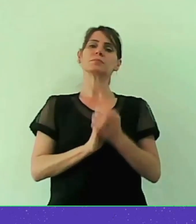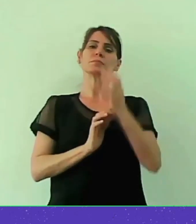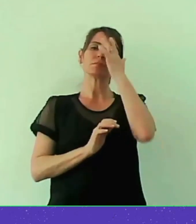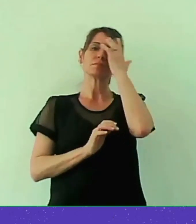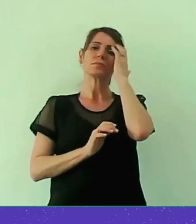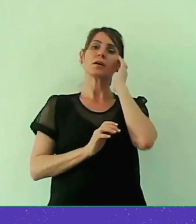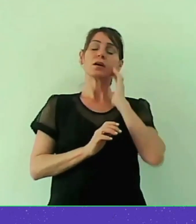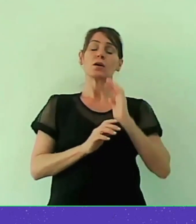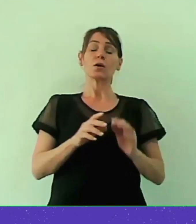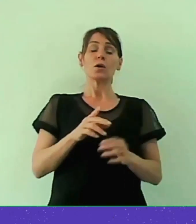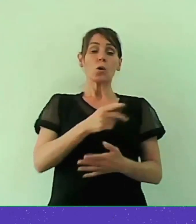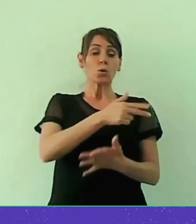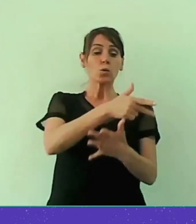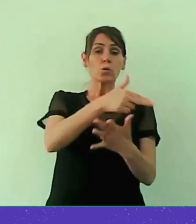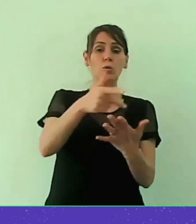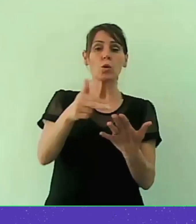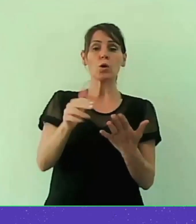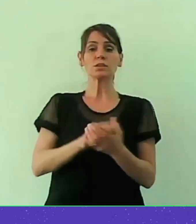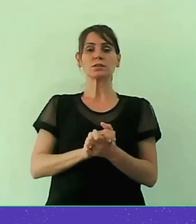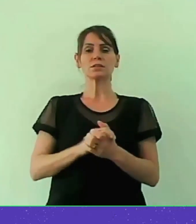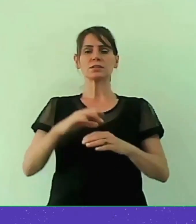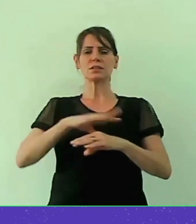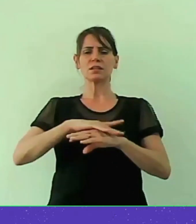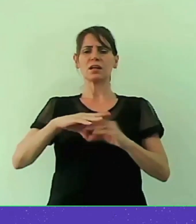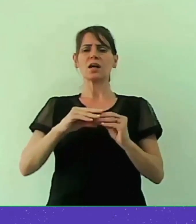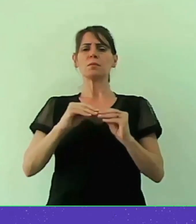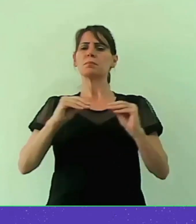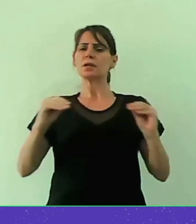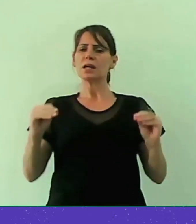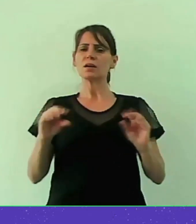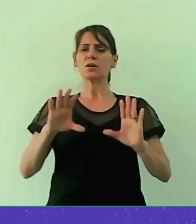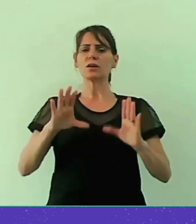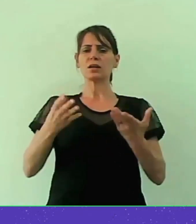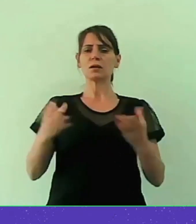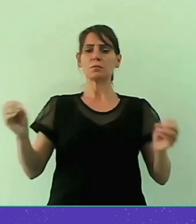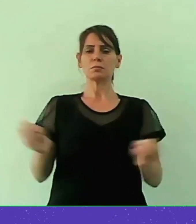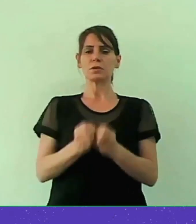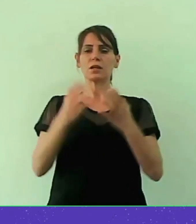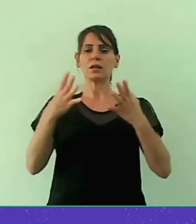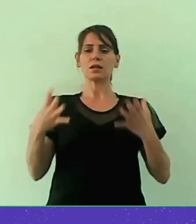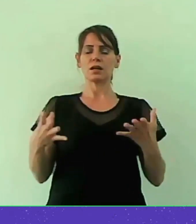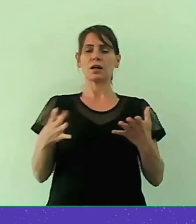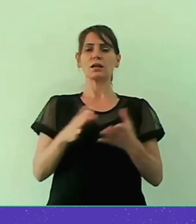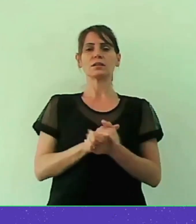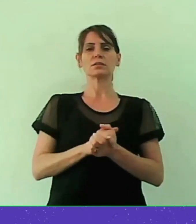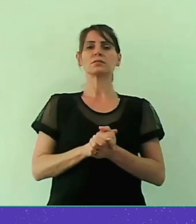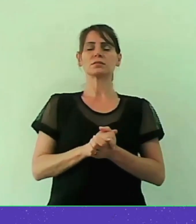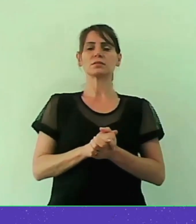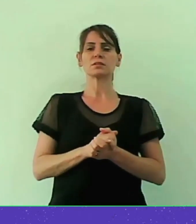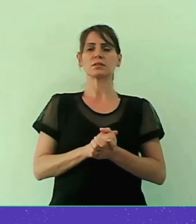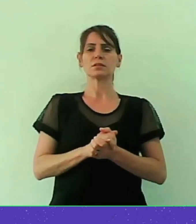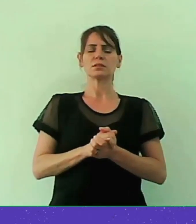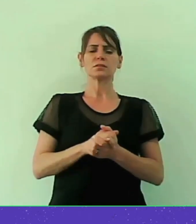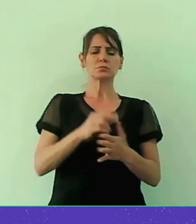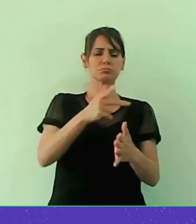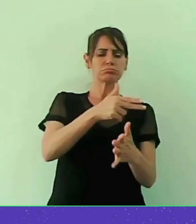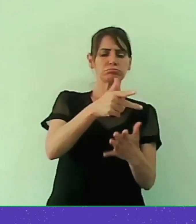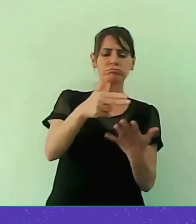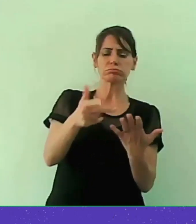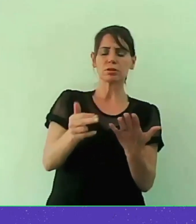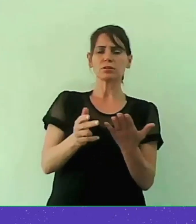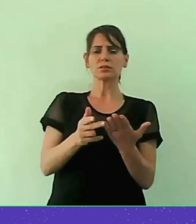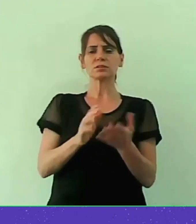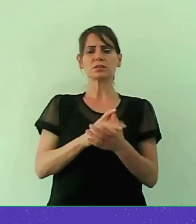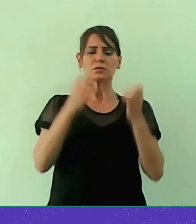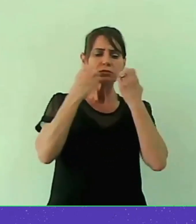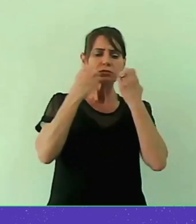meio, muitos milagres, e todas as ferramentas que o Senhor havia dado por meio do ministério